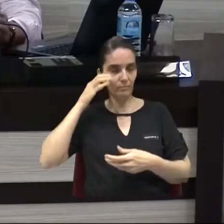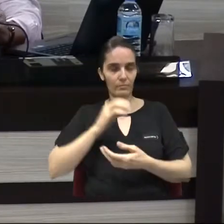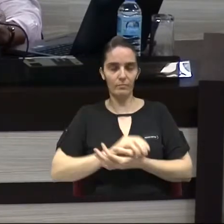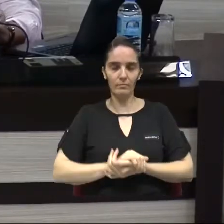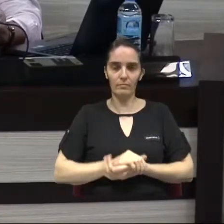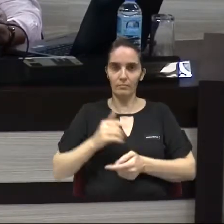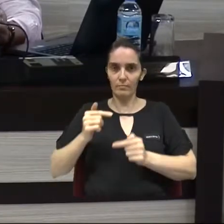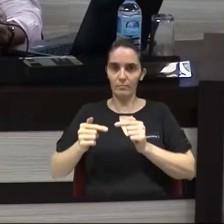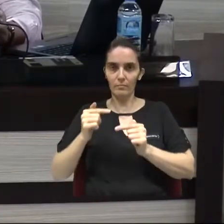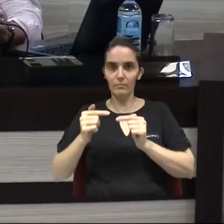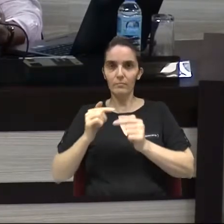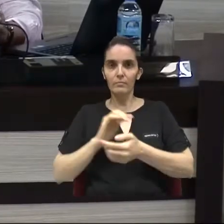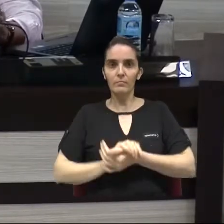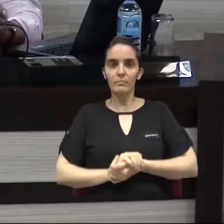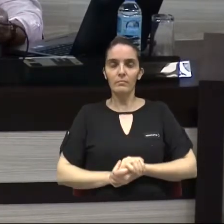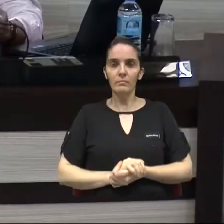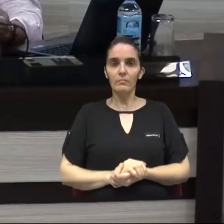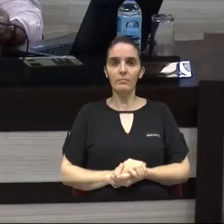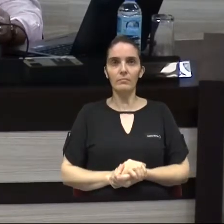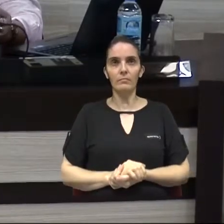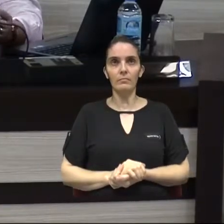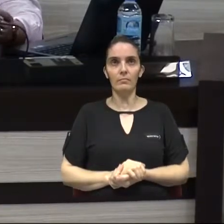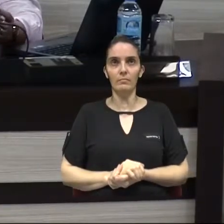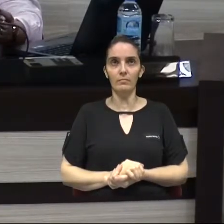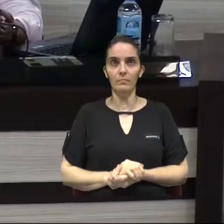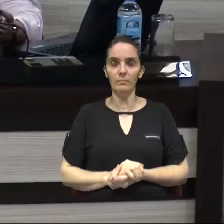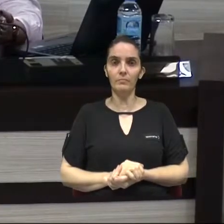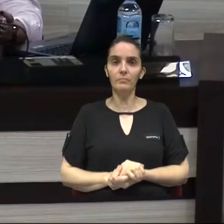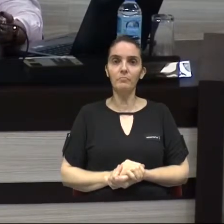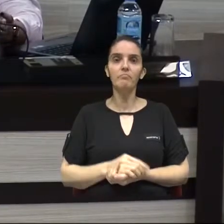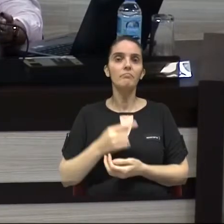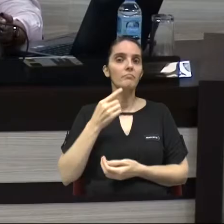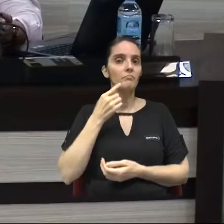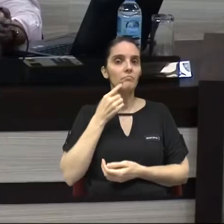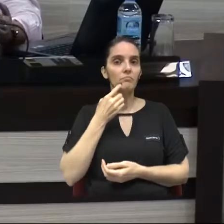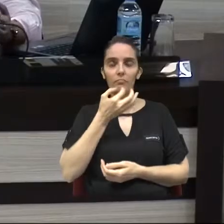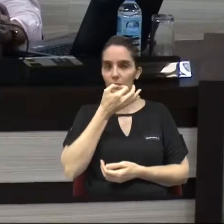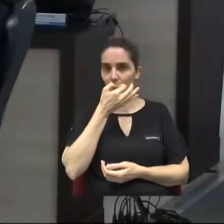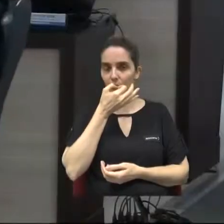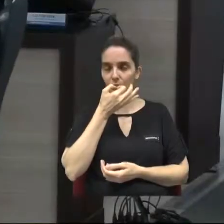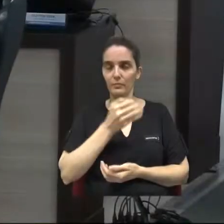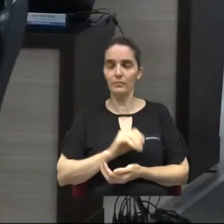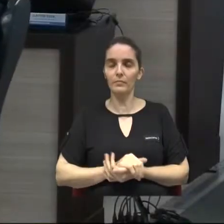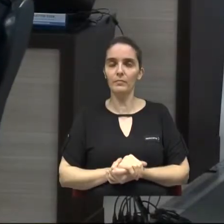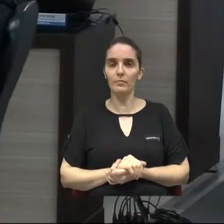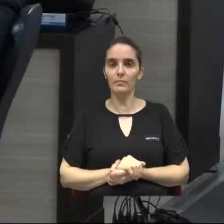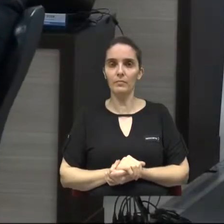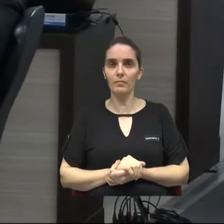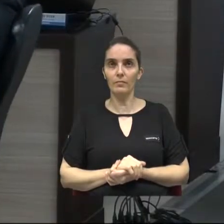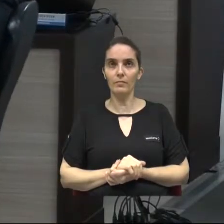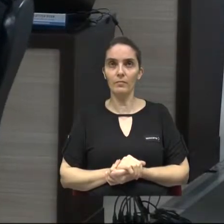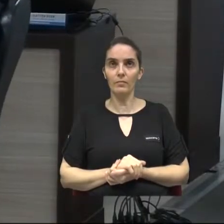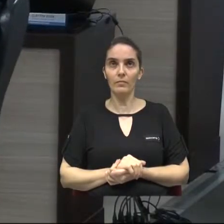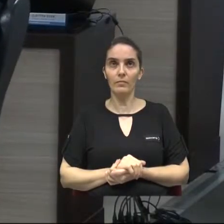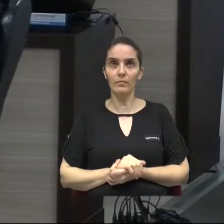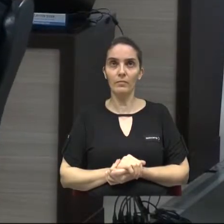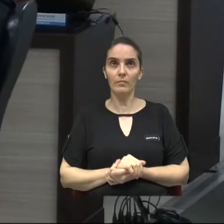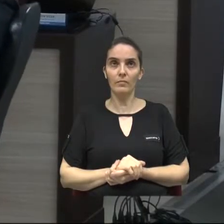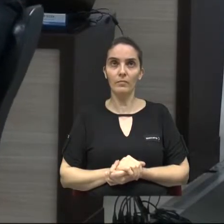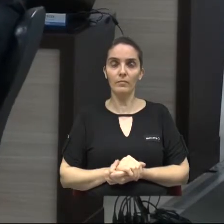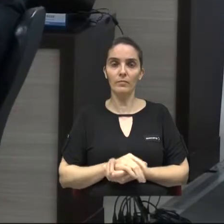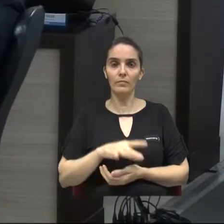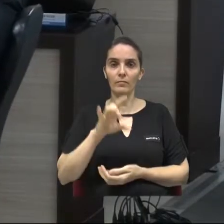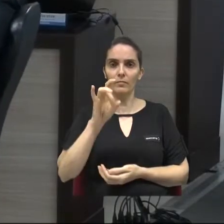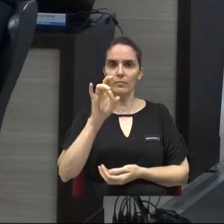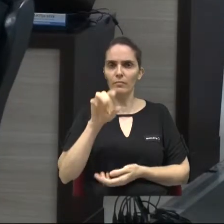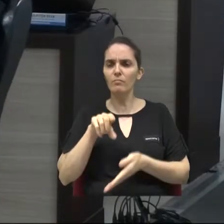Em discussão. Eu quero discutir, presidente. Com a palavra, vereador Cleiton Silva. Não, na verdade, eu queria questionar a